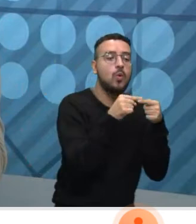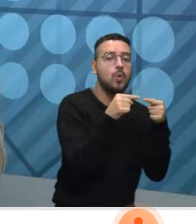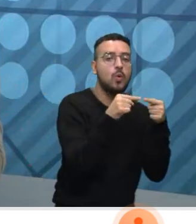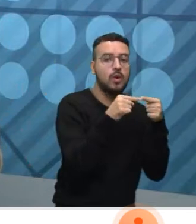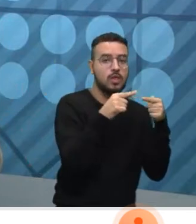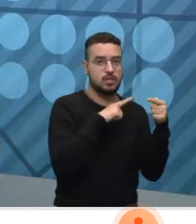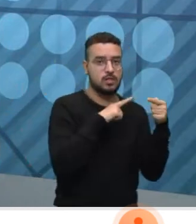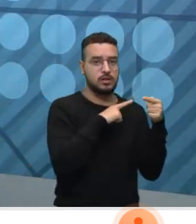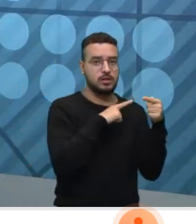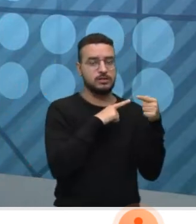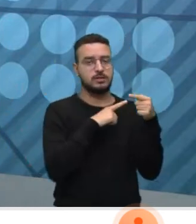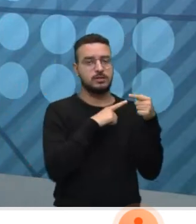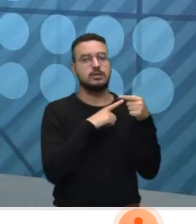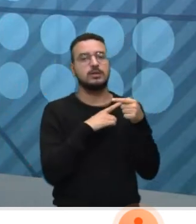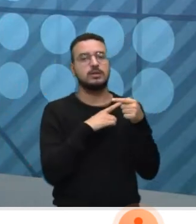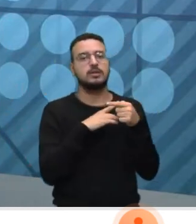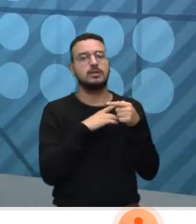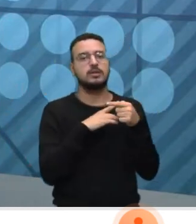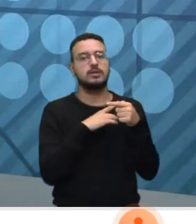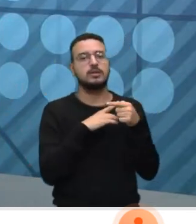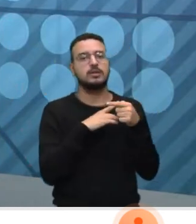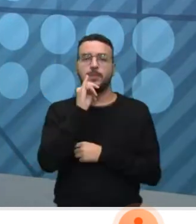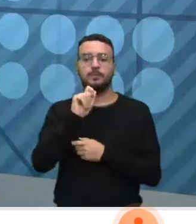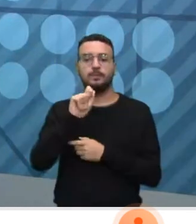nós vamos sinalizar verbos que precisamos